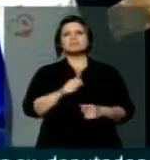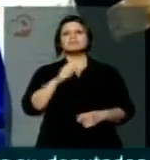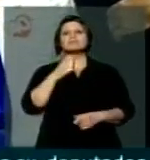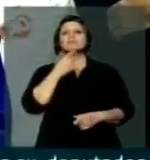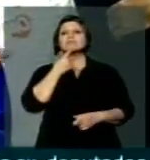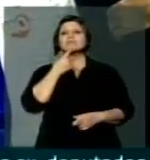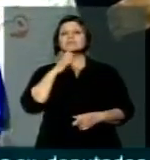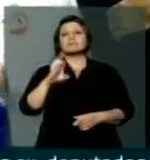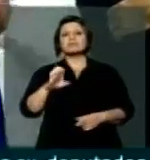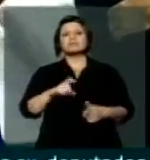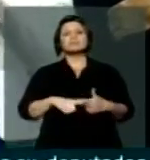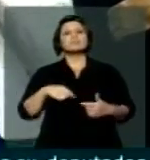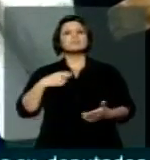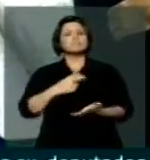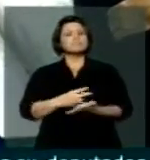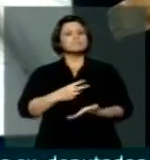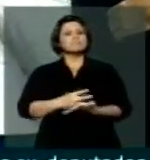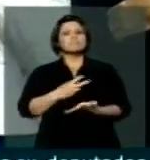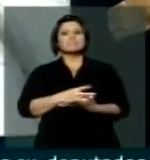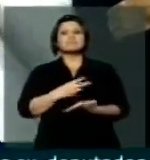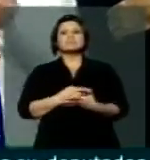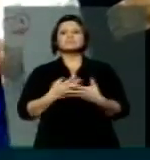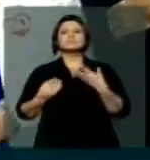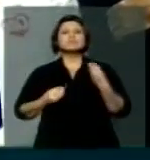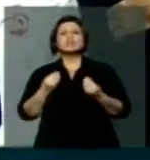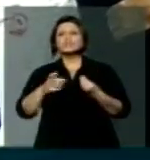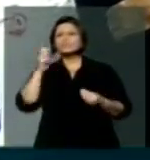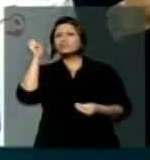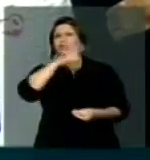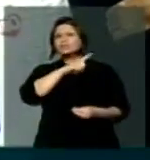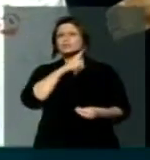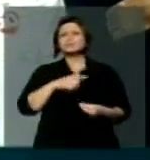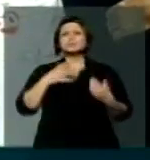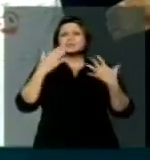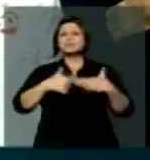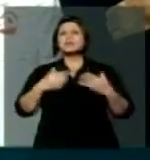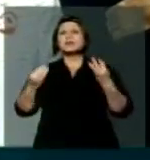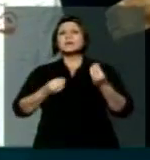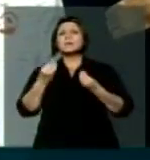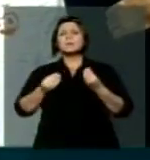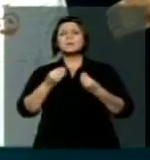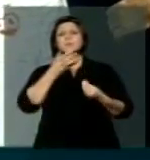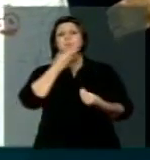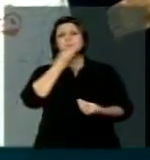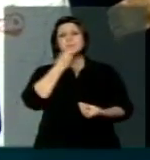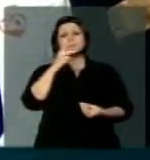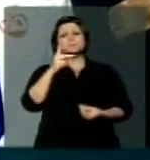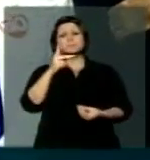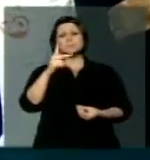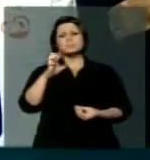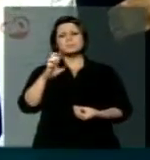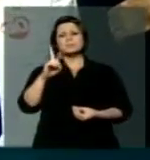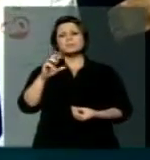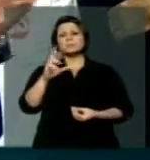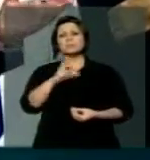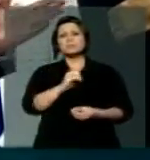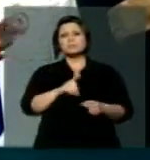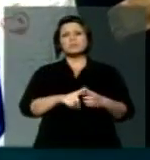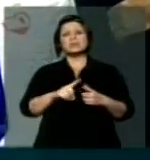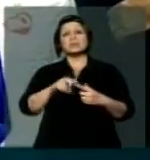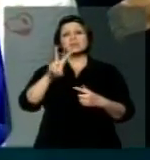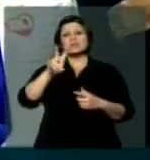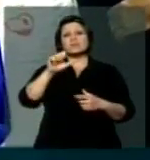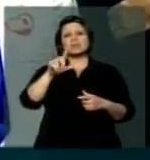Campos. Da mesma medida, inexplicável a passagem de Pedro Valadares, um grande companheiro,